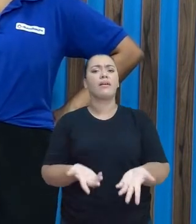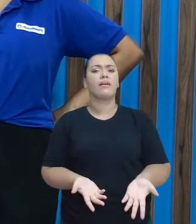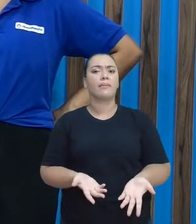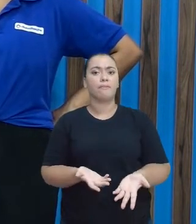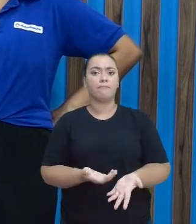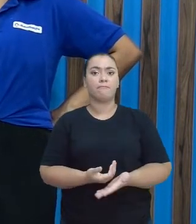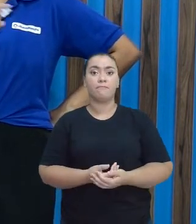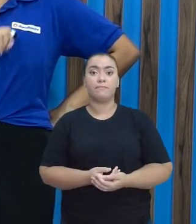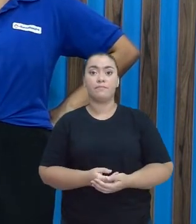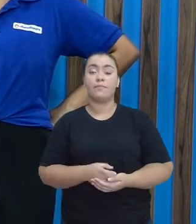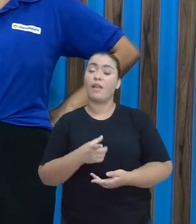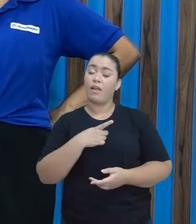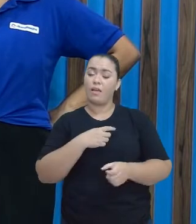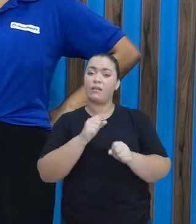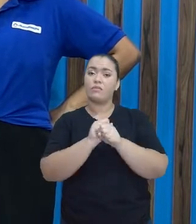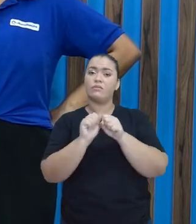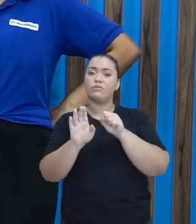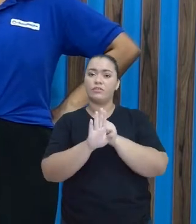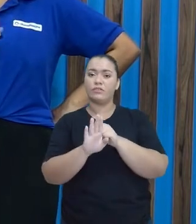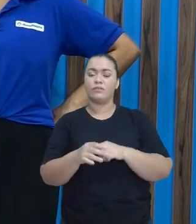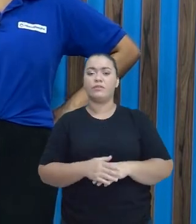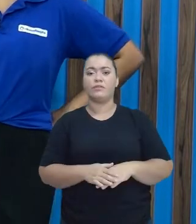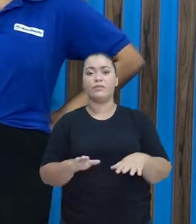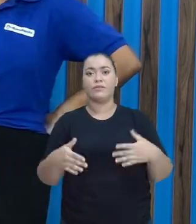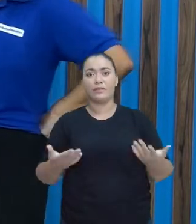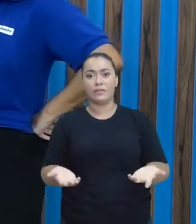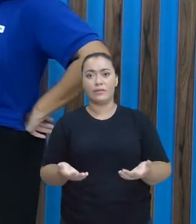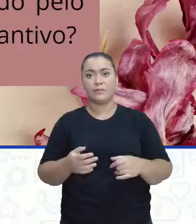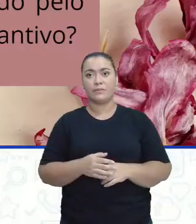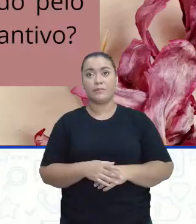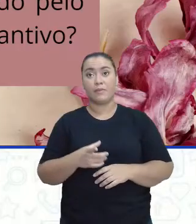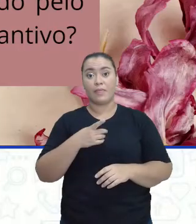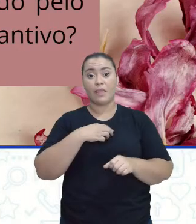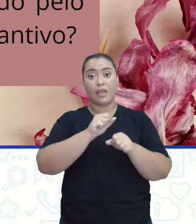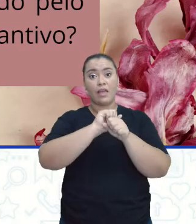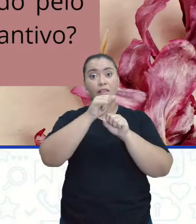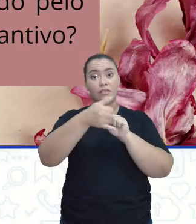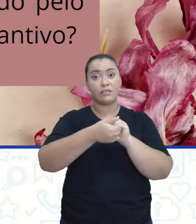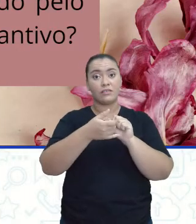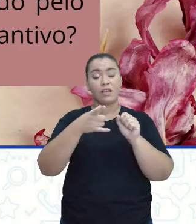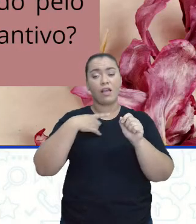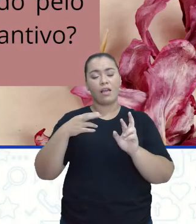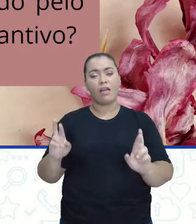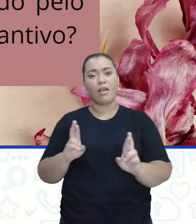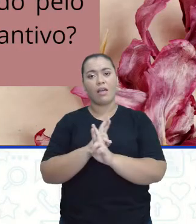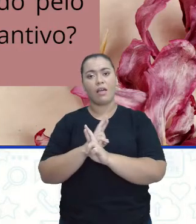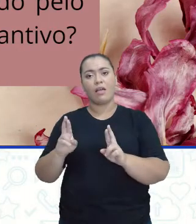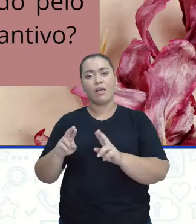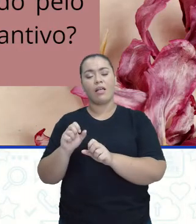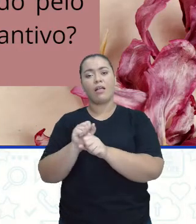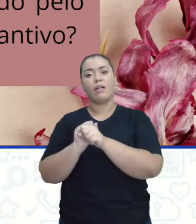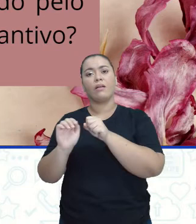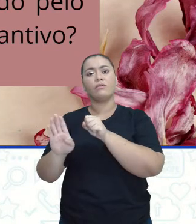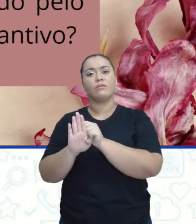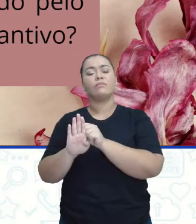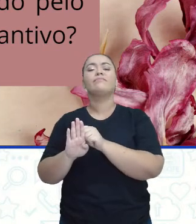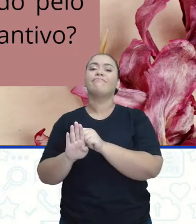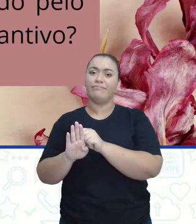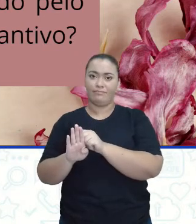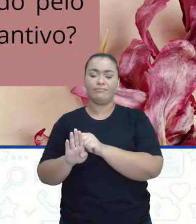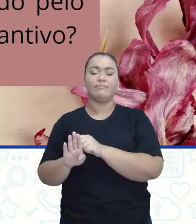essa? É o substantivo. Então, aqui, ó, o adjetivo estabelece uma relação com o